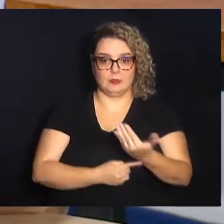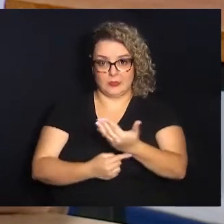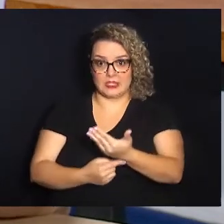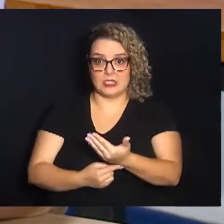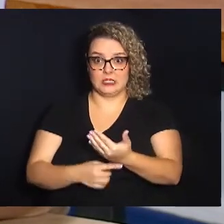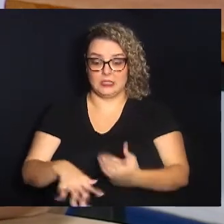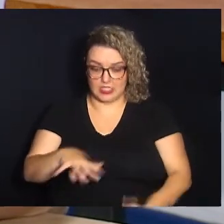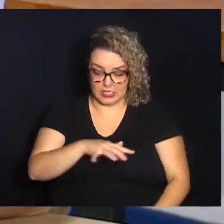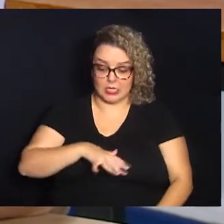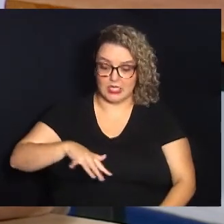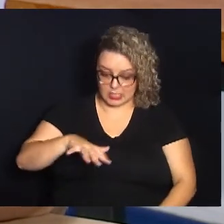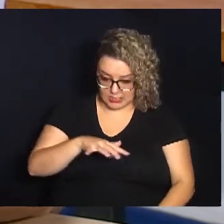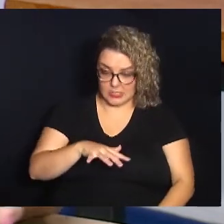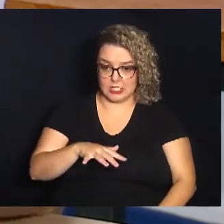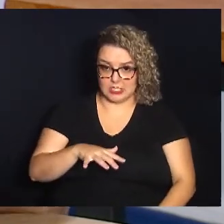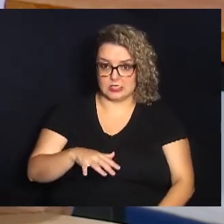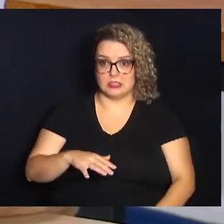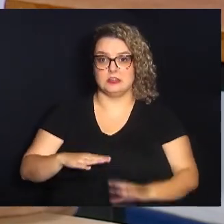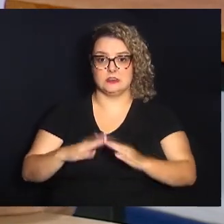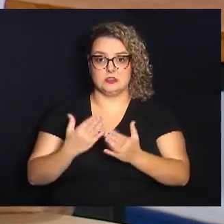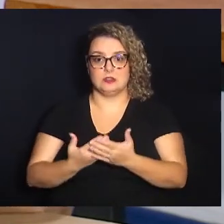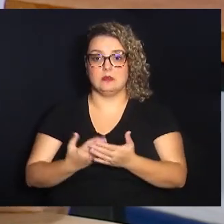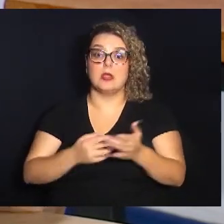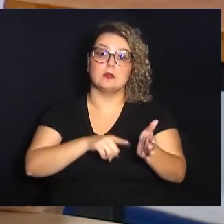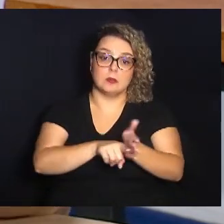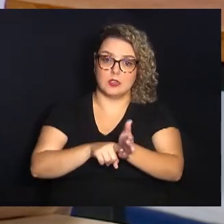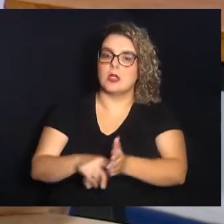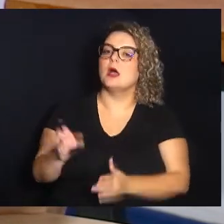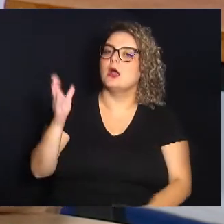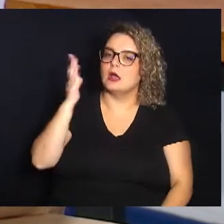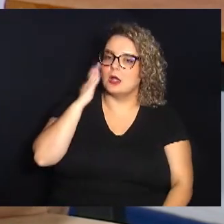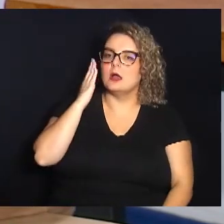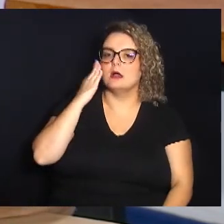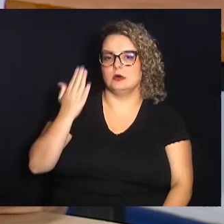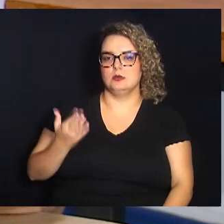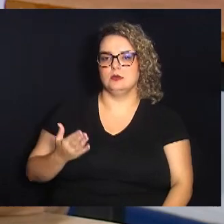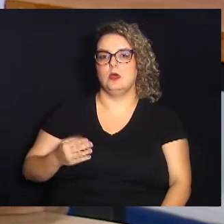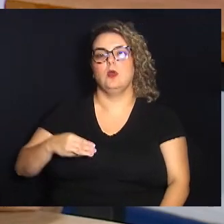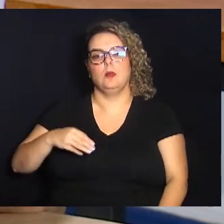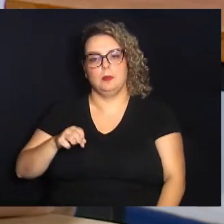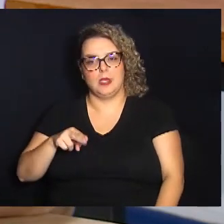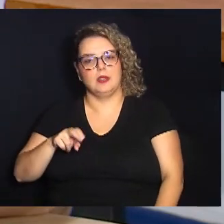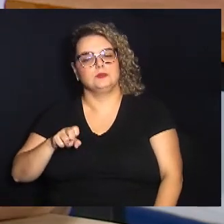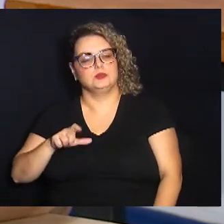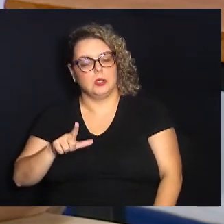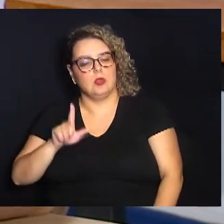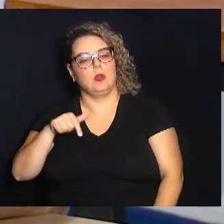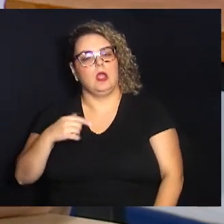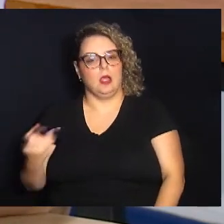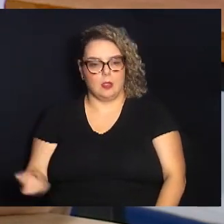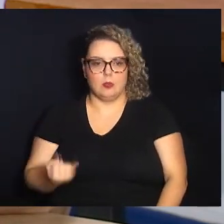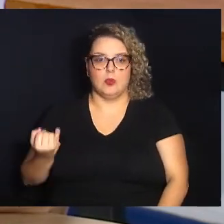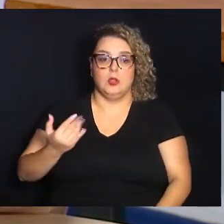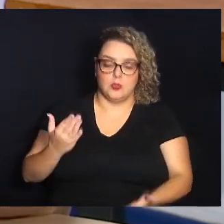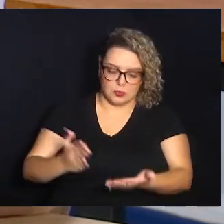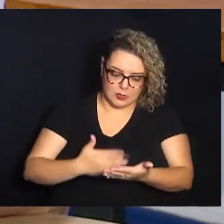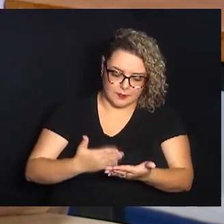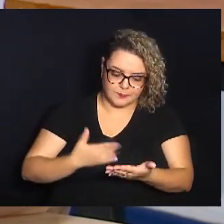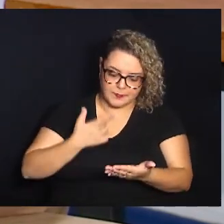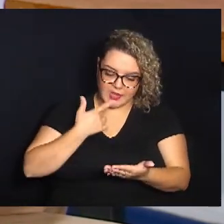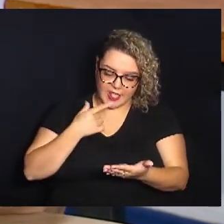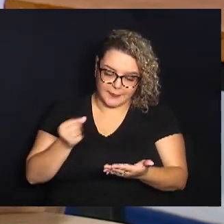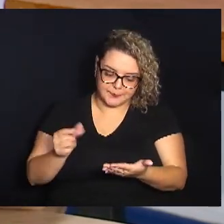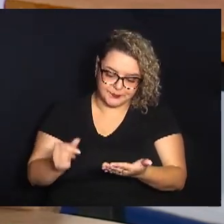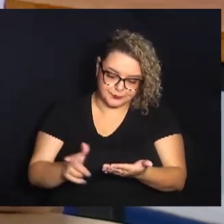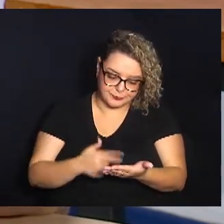tecnologia no ambiente escolar, mas a gente ainda, né, por pesquisa, a gente sabe que o manual ainda é importante, que a gente precisa,